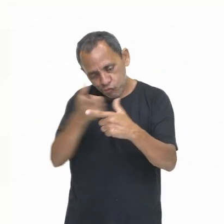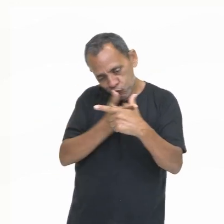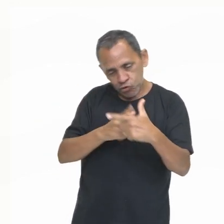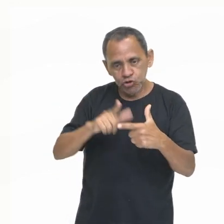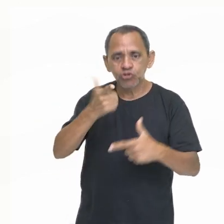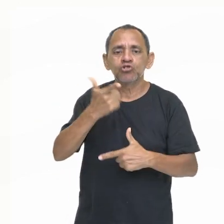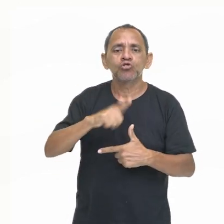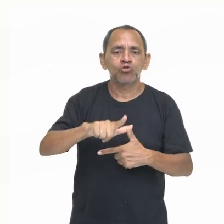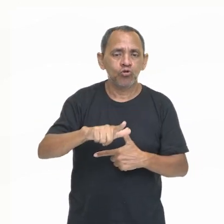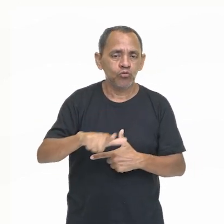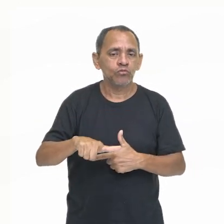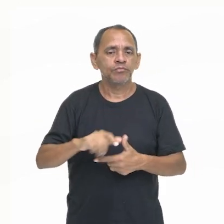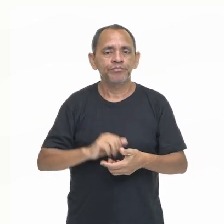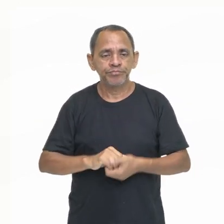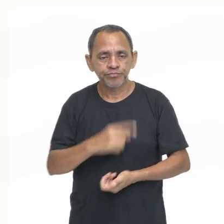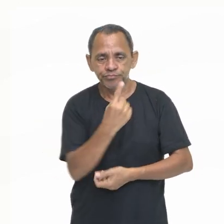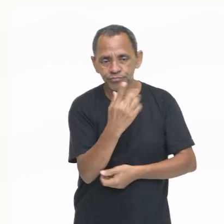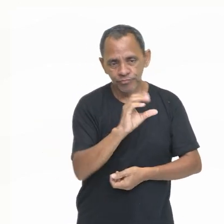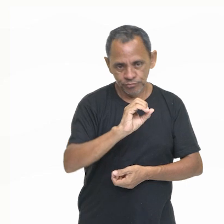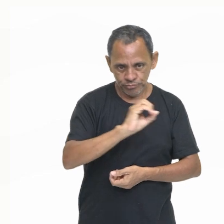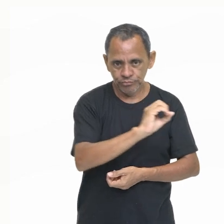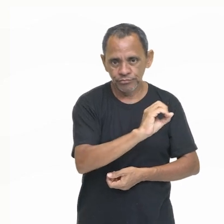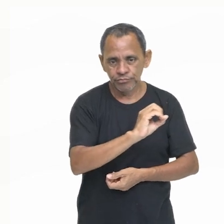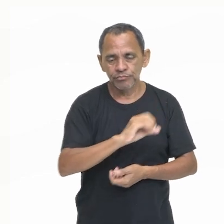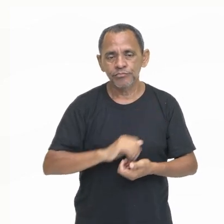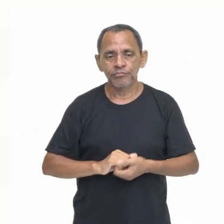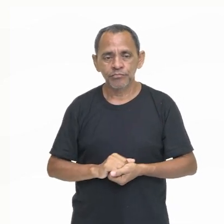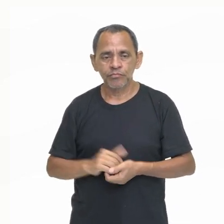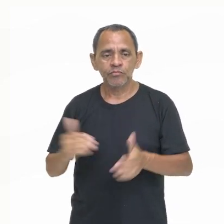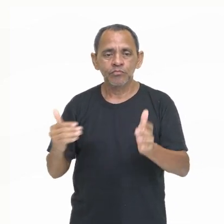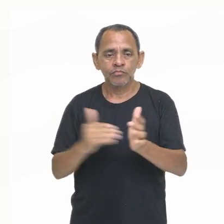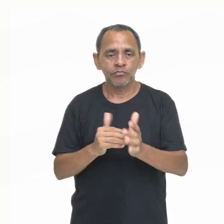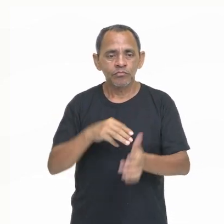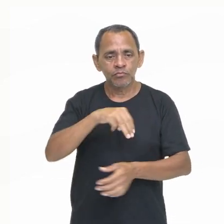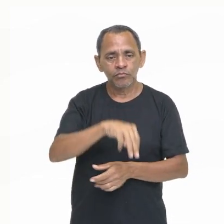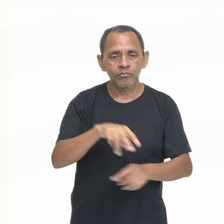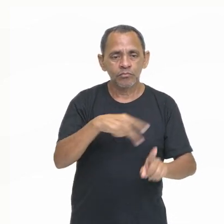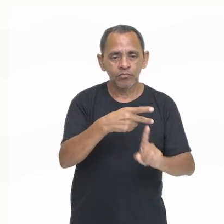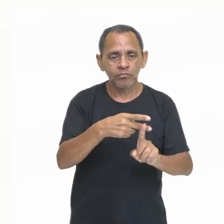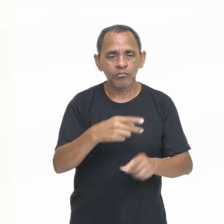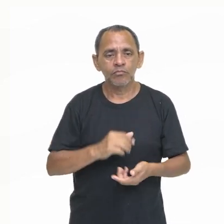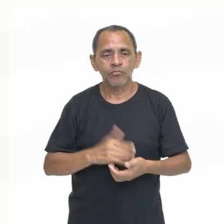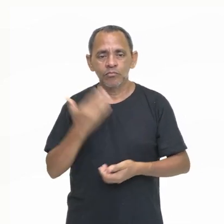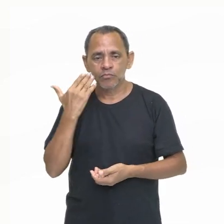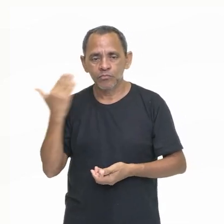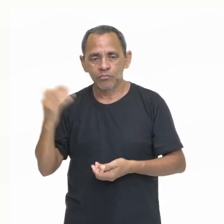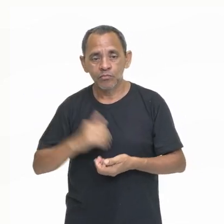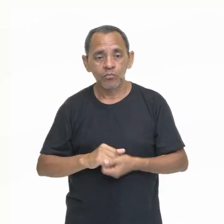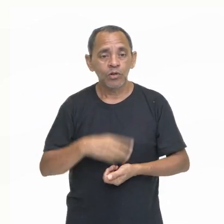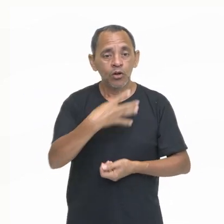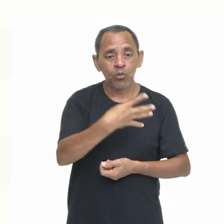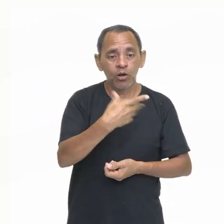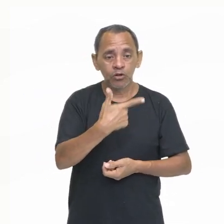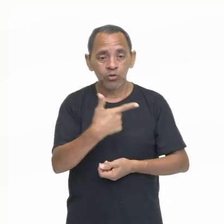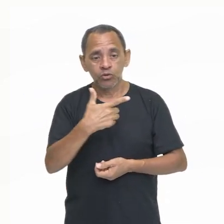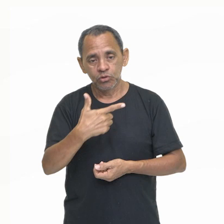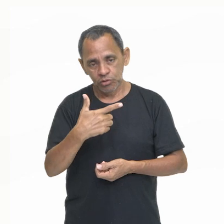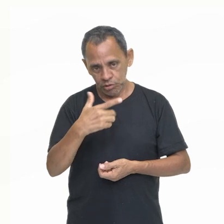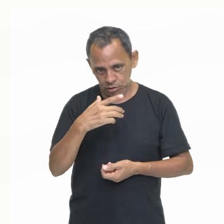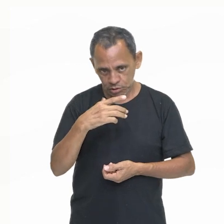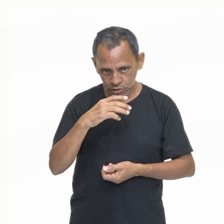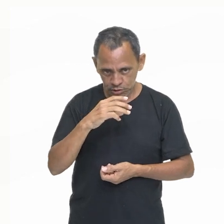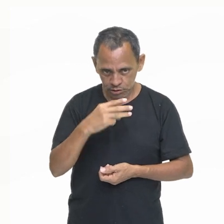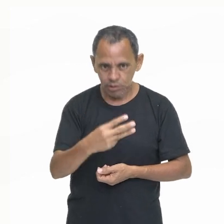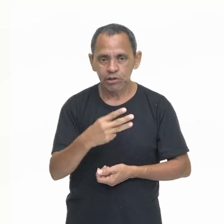Então, seguindo o nosso esquema, nós vamos pegar então 4.230, dividir uma vez por